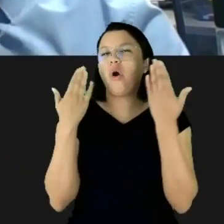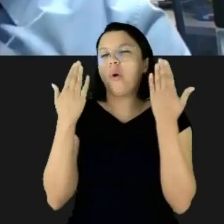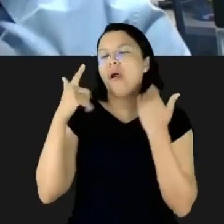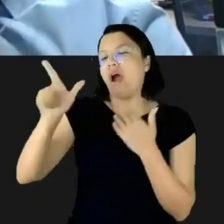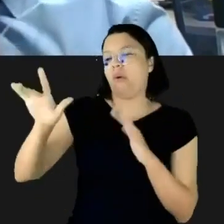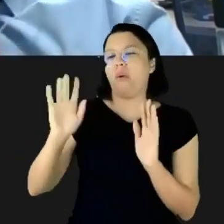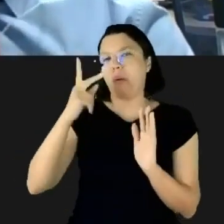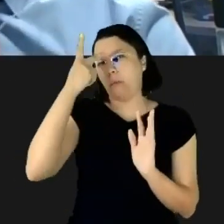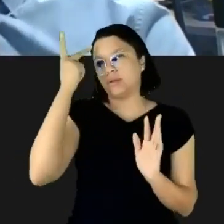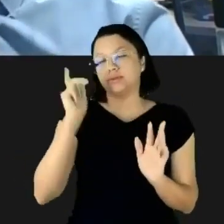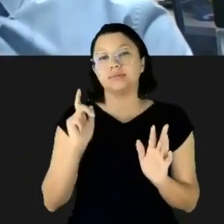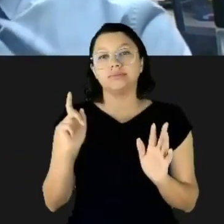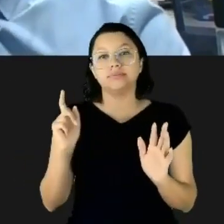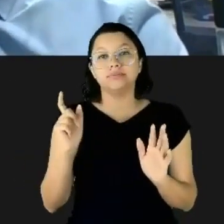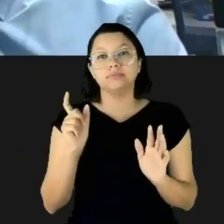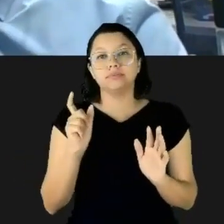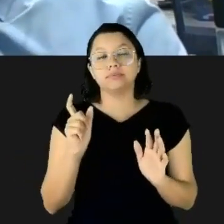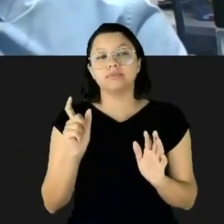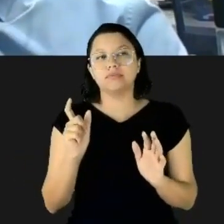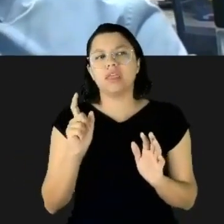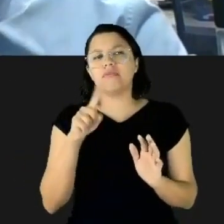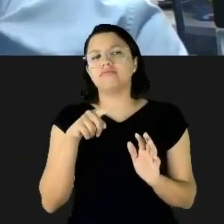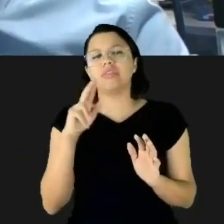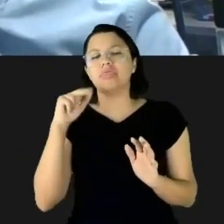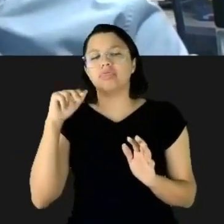e você não erra.